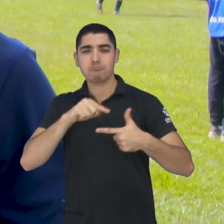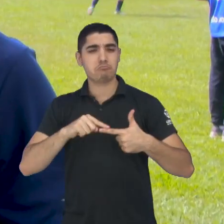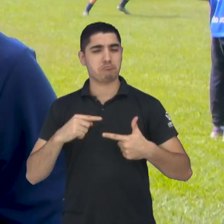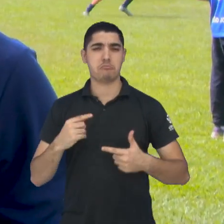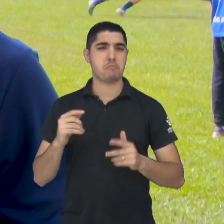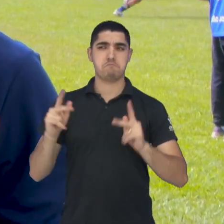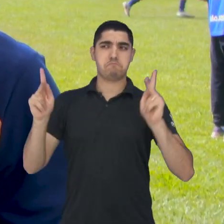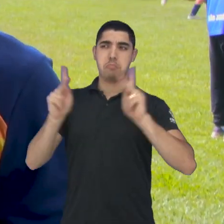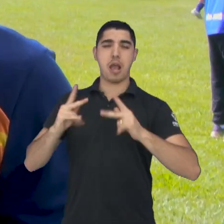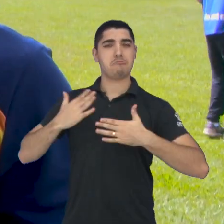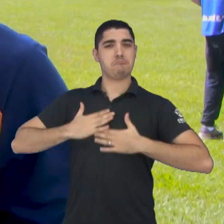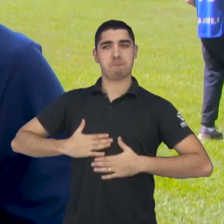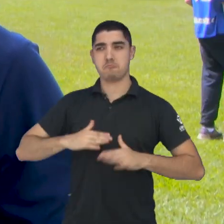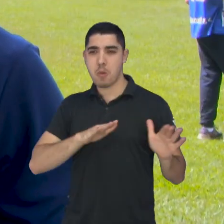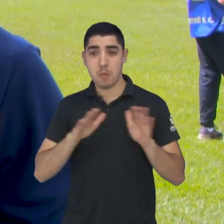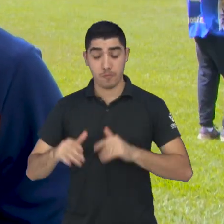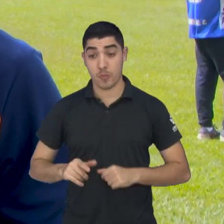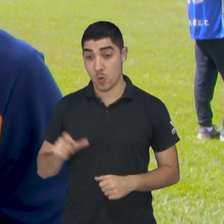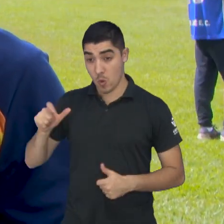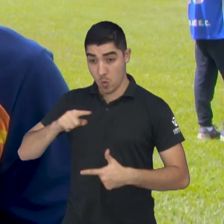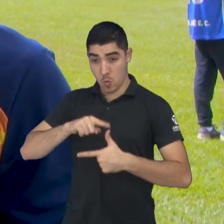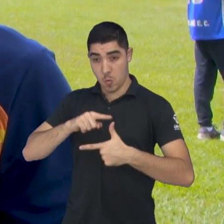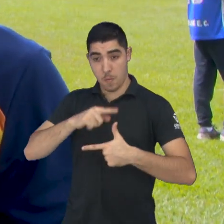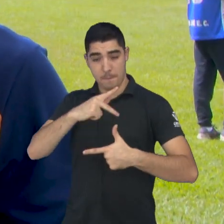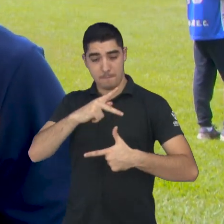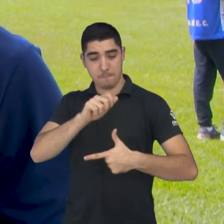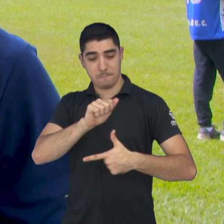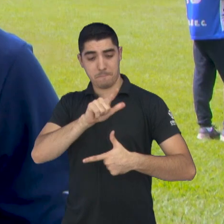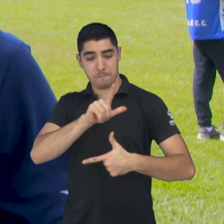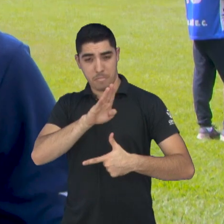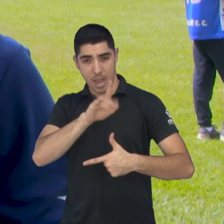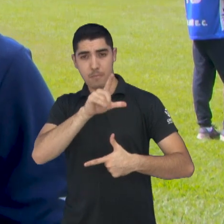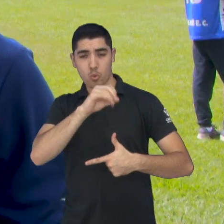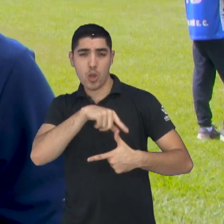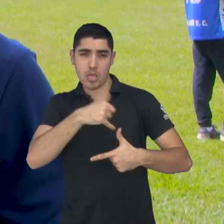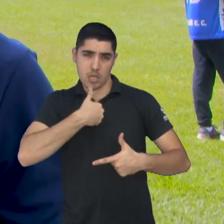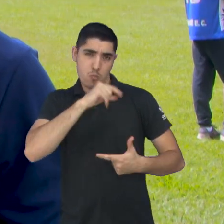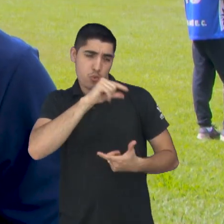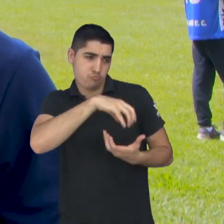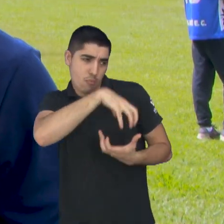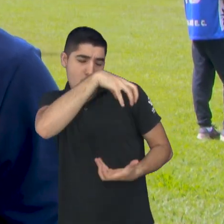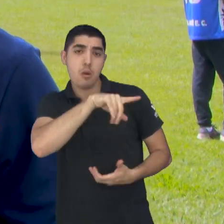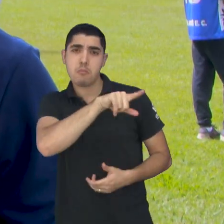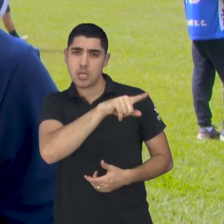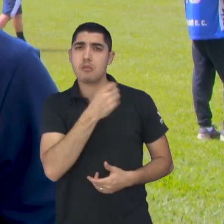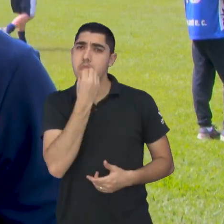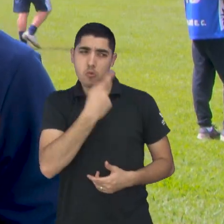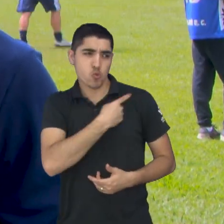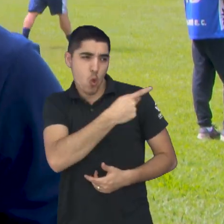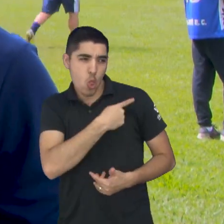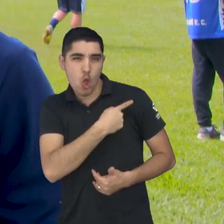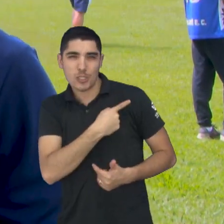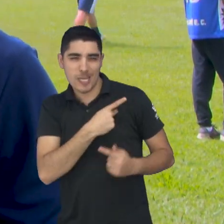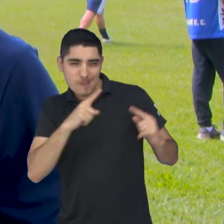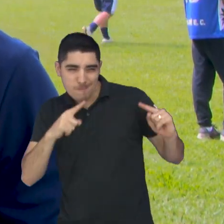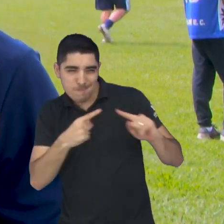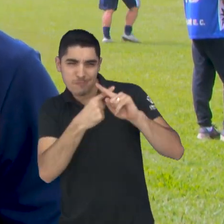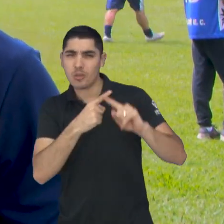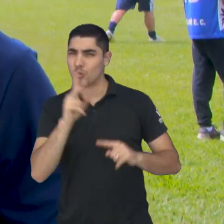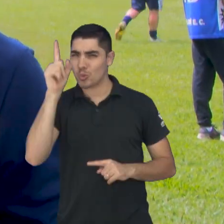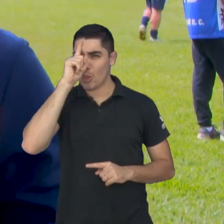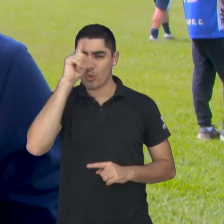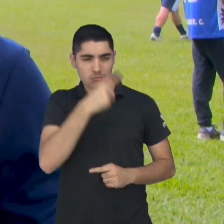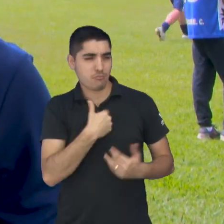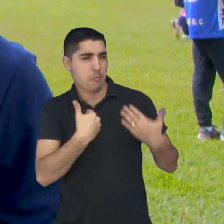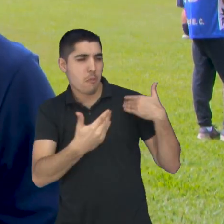Pablo é um grande goleiro, né? Passou por grandes clubes, é um cara um pouco mais velho do que eu, mas eu acho que a briga é saudável, a gente troca ideia todo